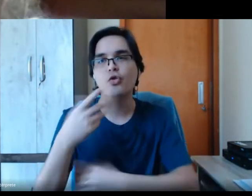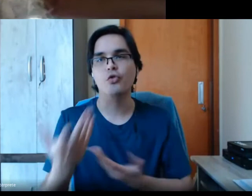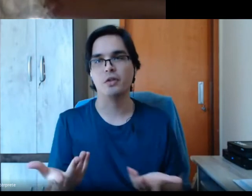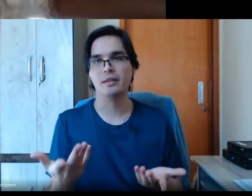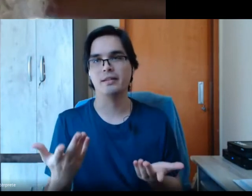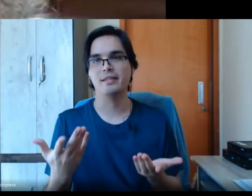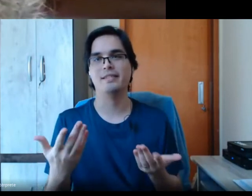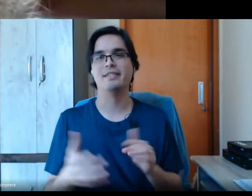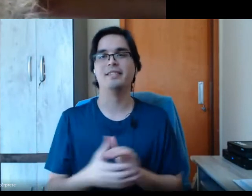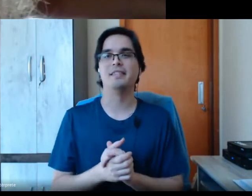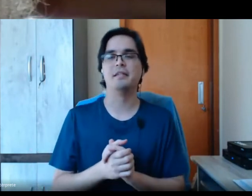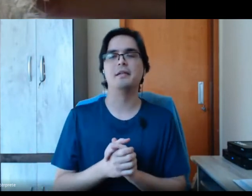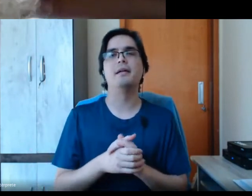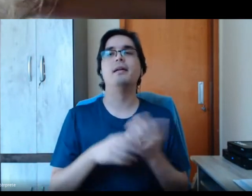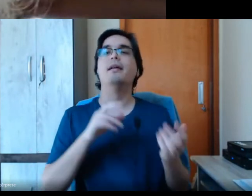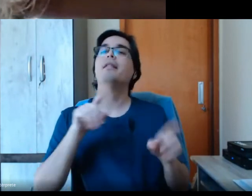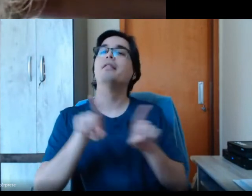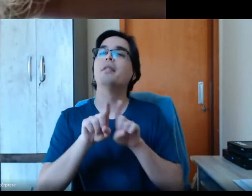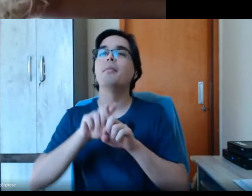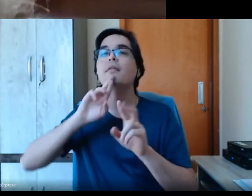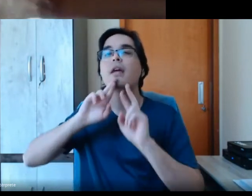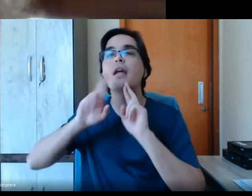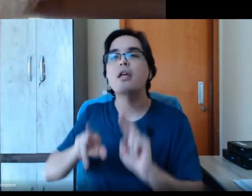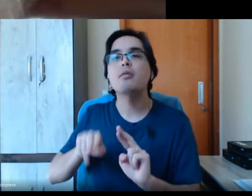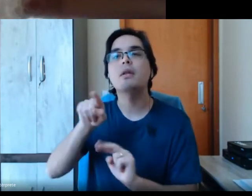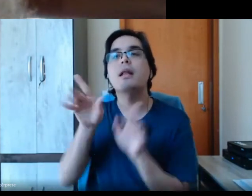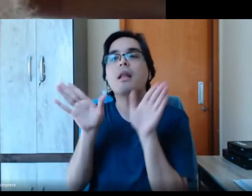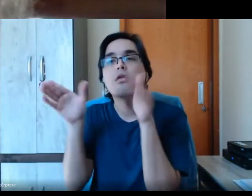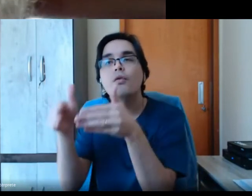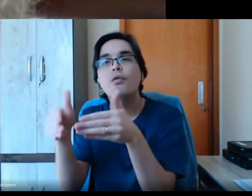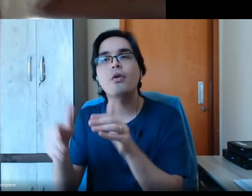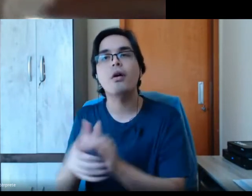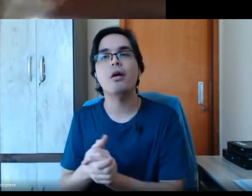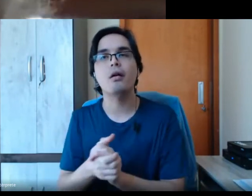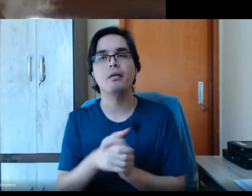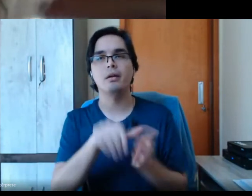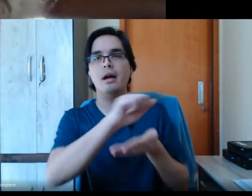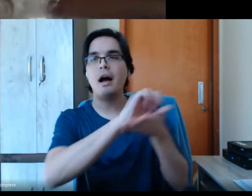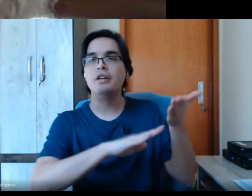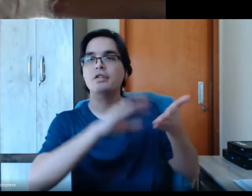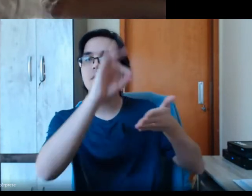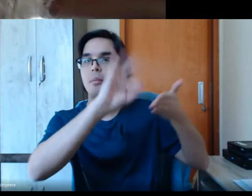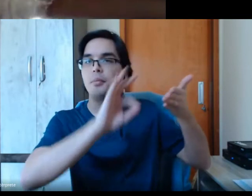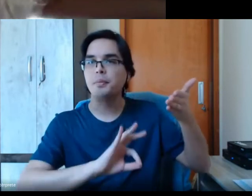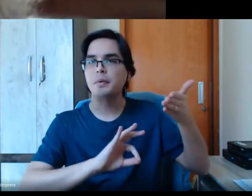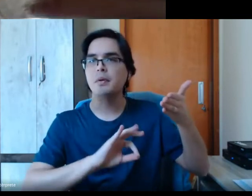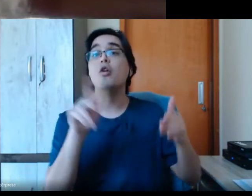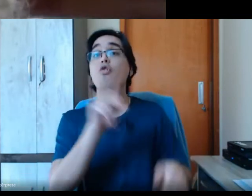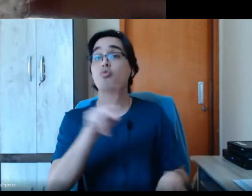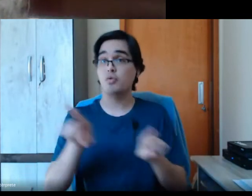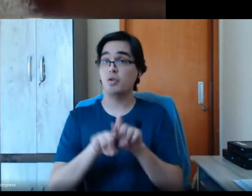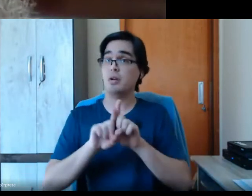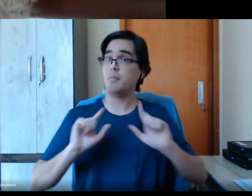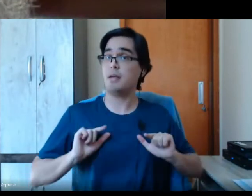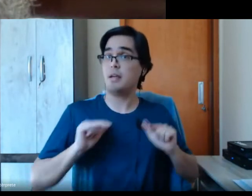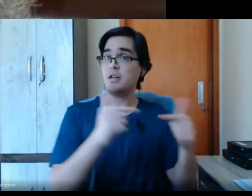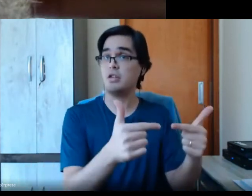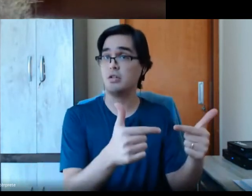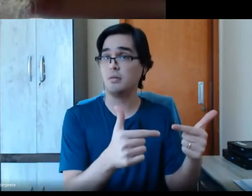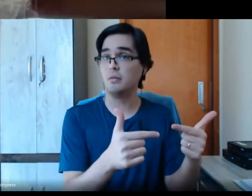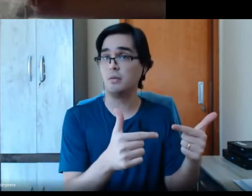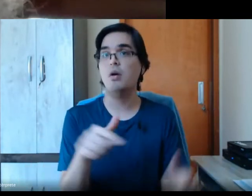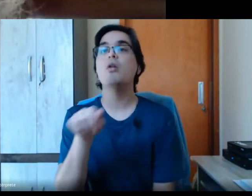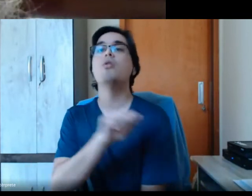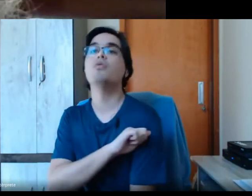gente pode, talvez, abrir, pensar qual vai ser o seu planejamento. É uma oferta condensada, né? 8 horas é uma